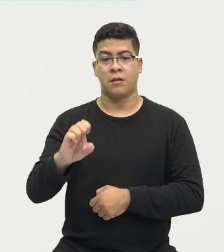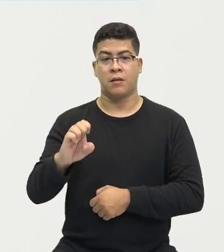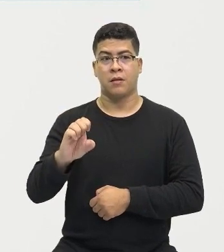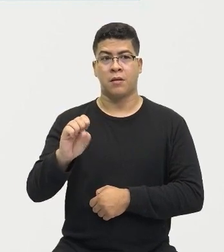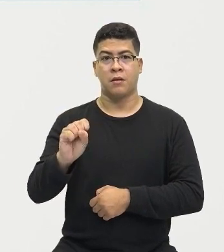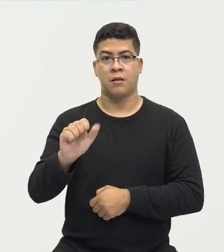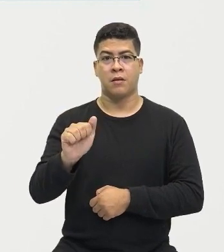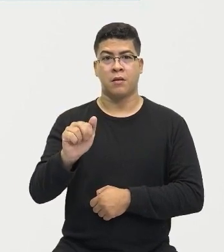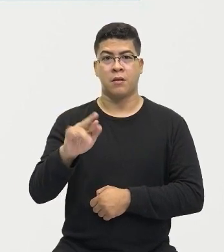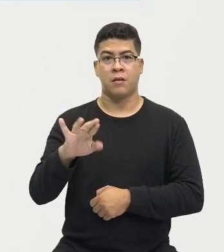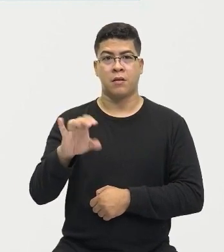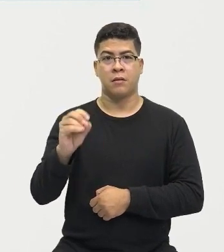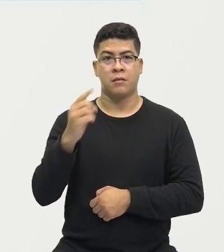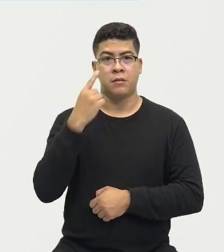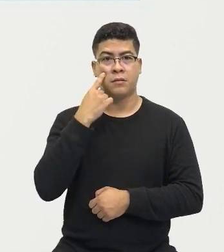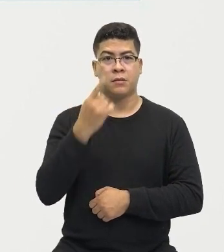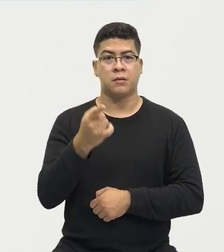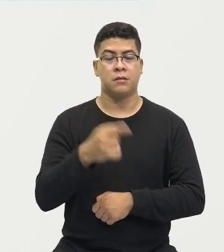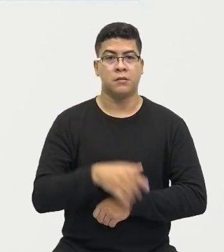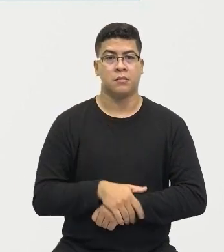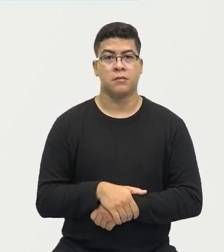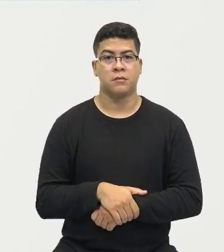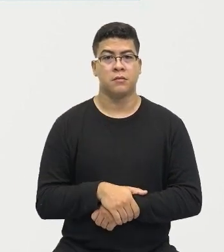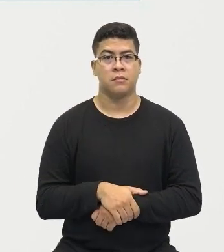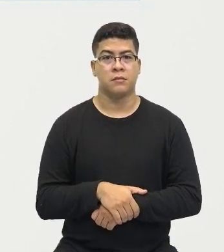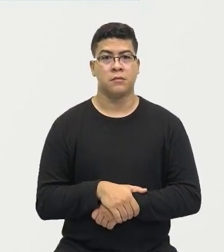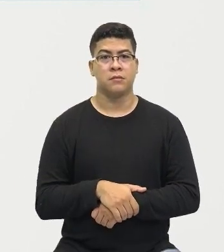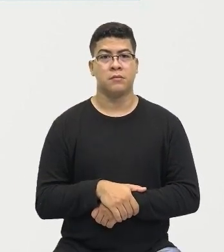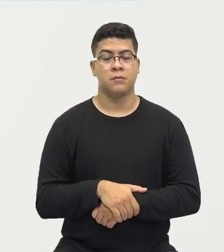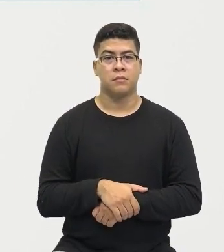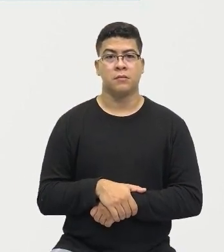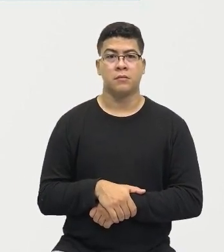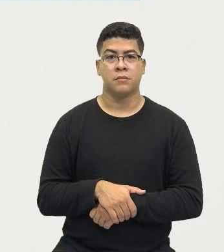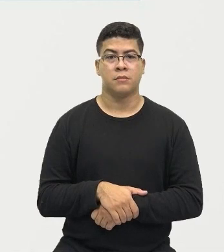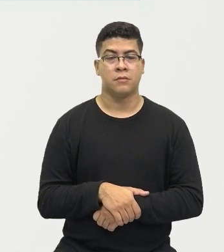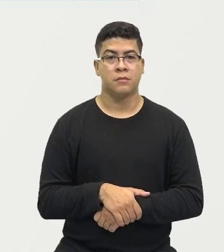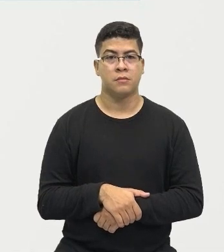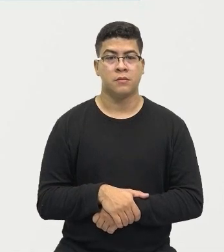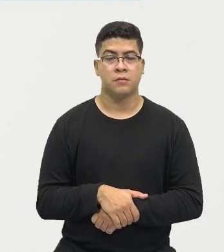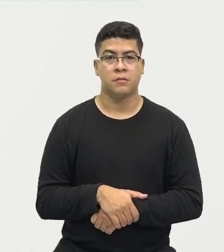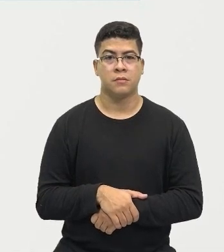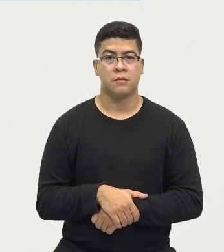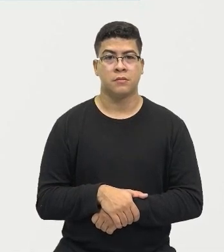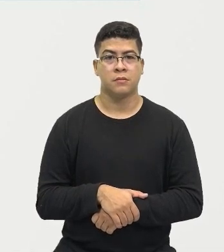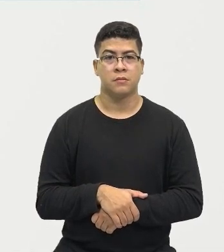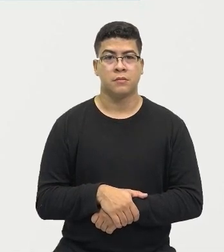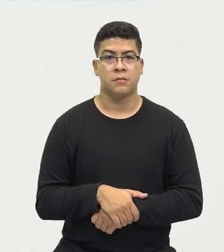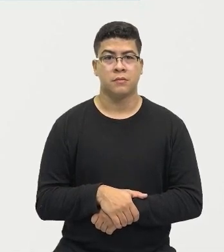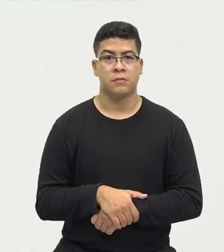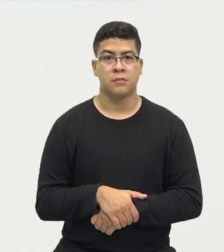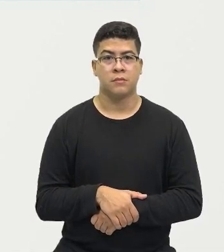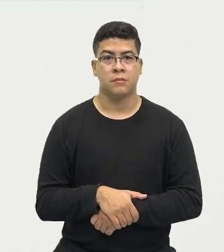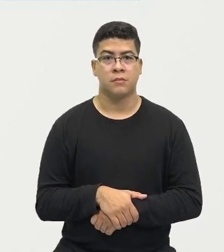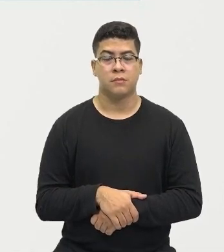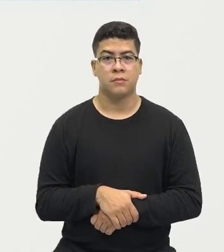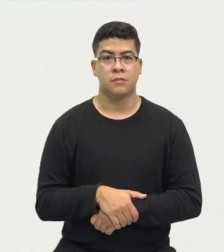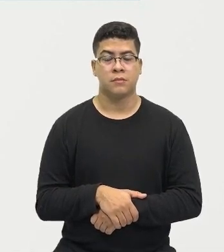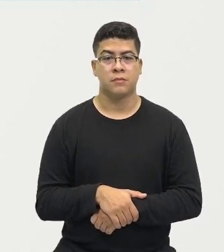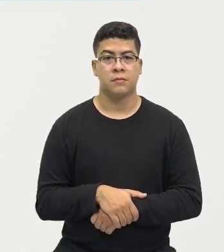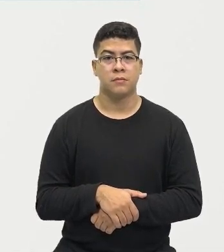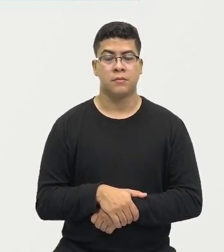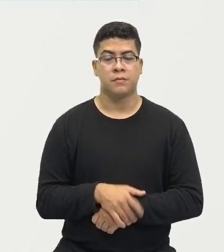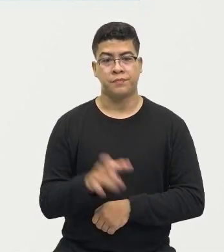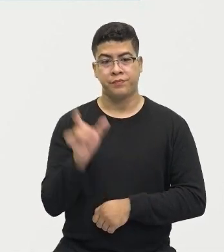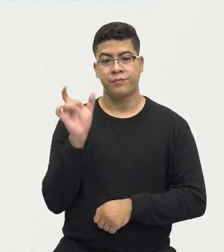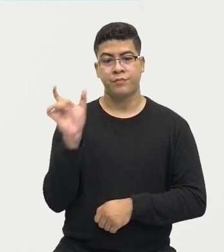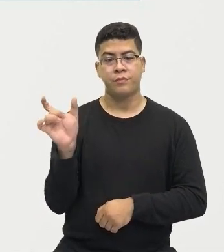né? Temos aí uma oração, a oração principal. Então temos a oração principal. A oração principal é necessário.